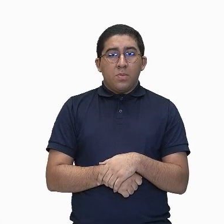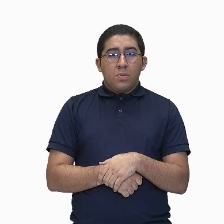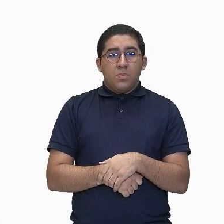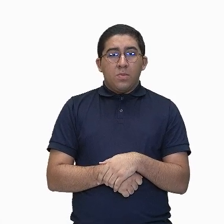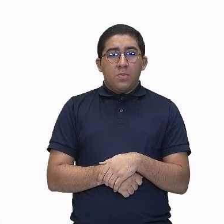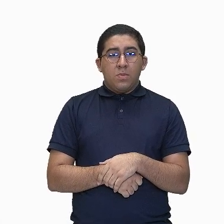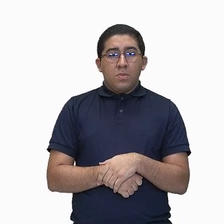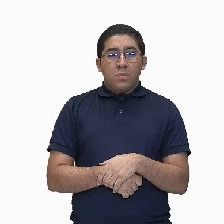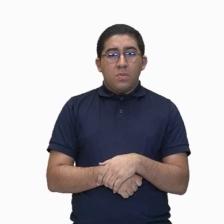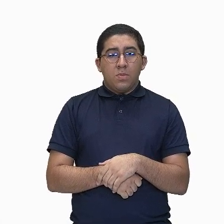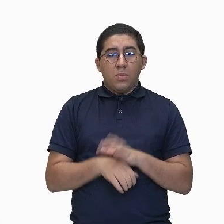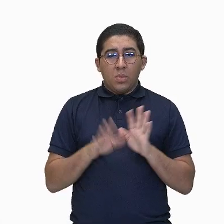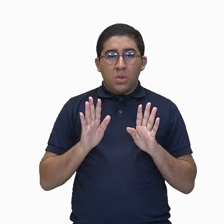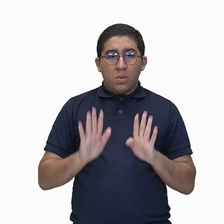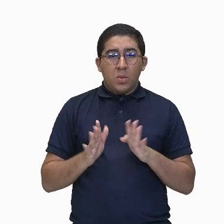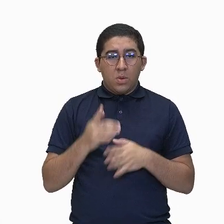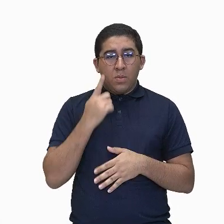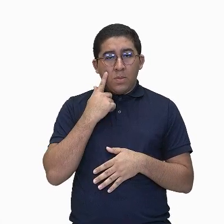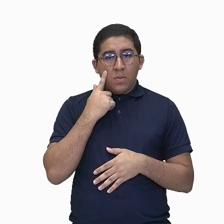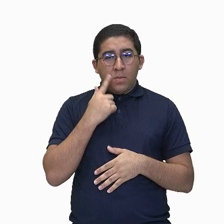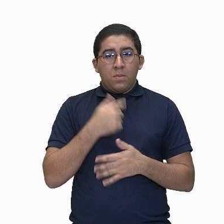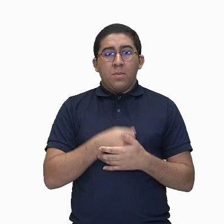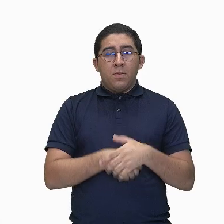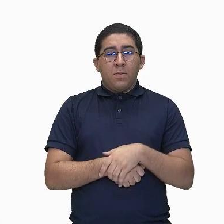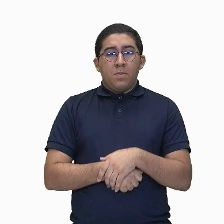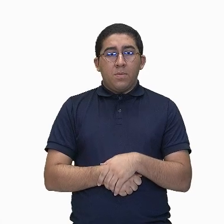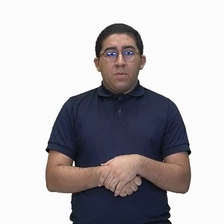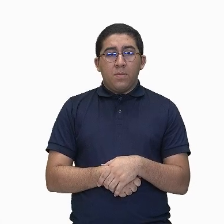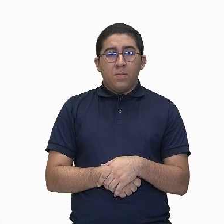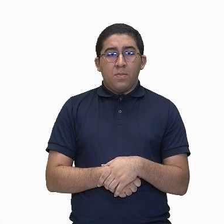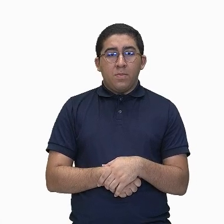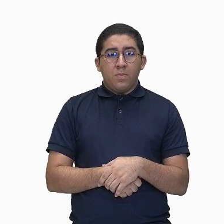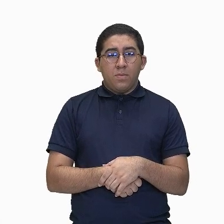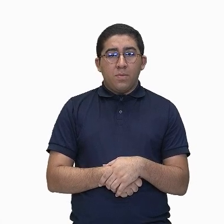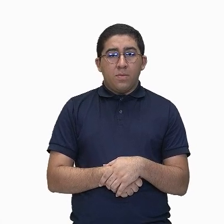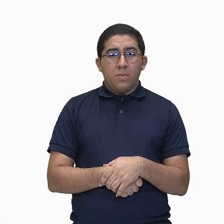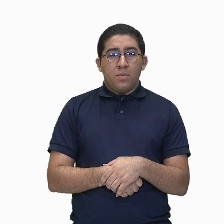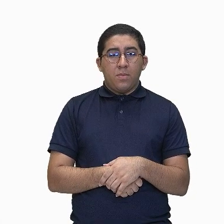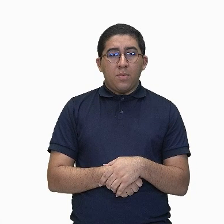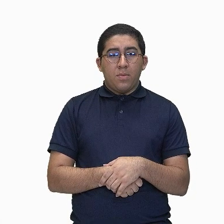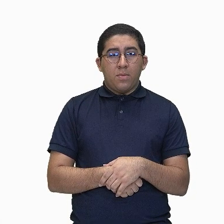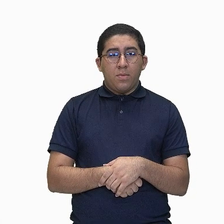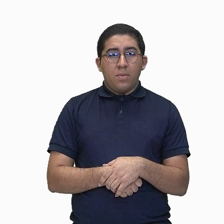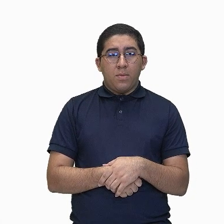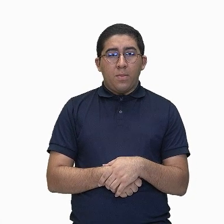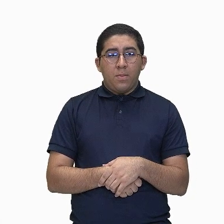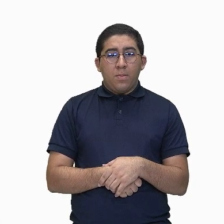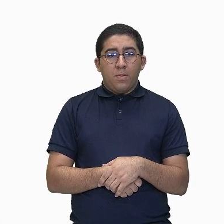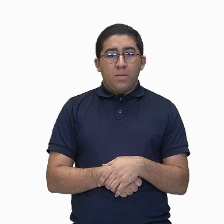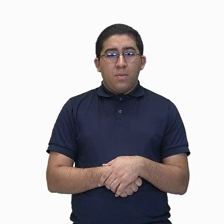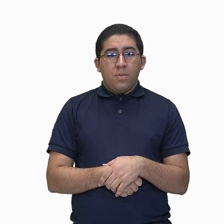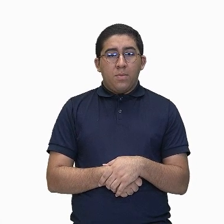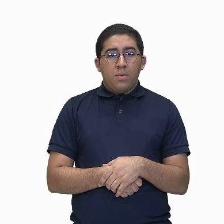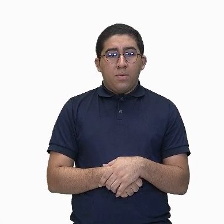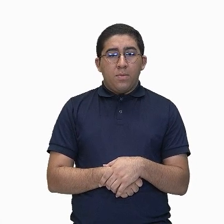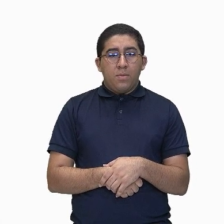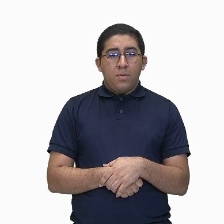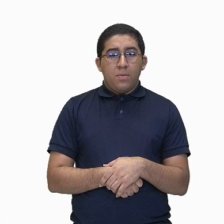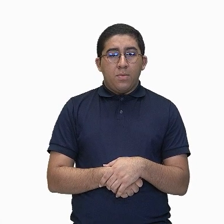vamos analisar isso agora, tá bom? Vamos seguir para o próximo texto. Agora, os